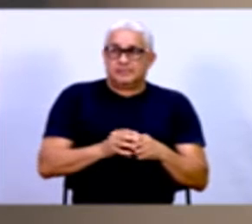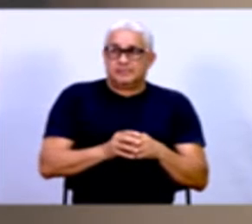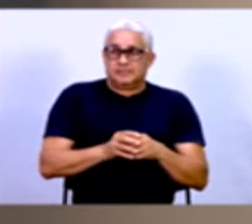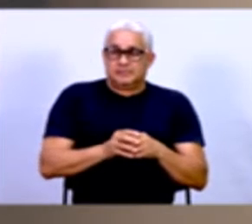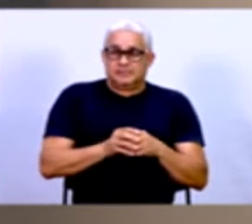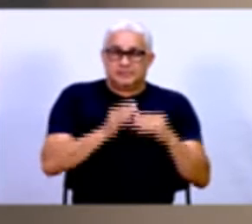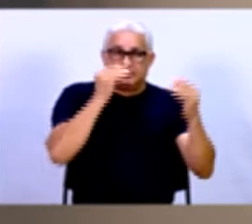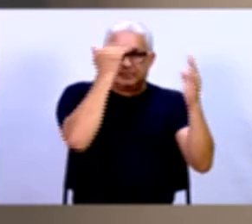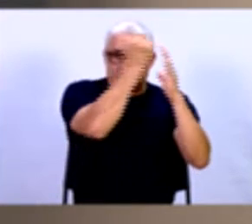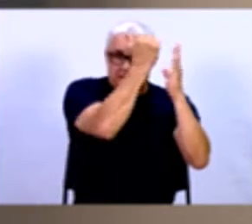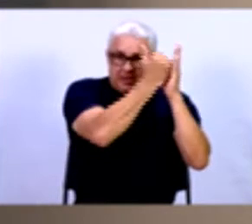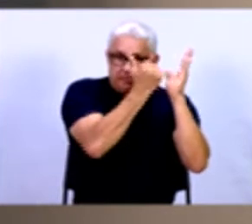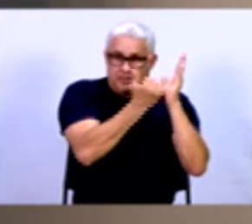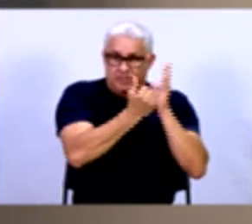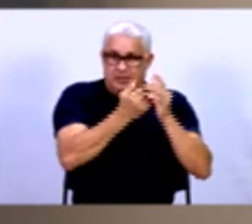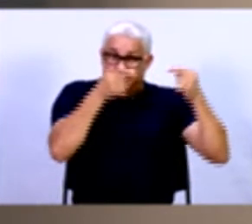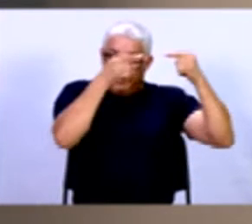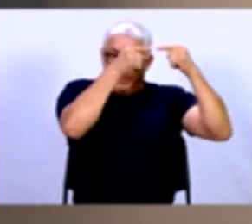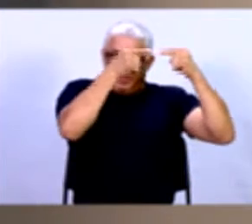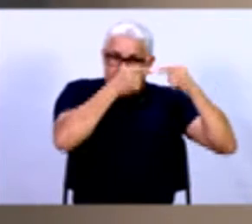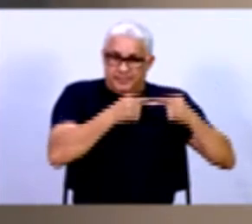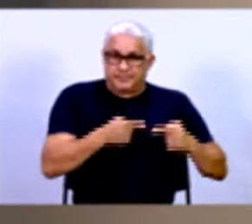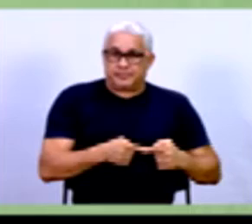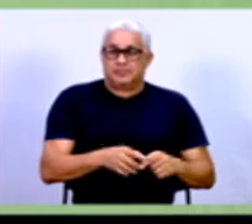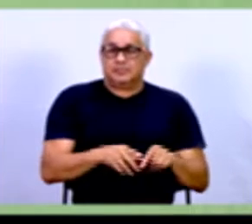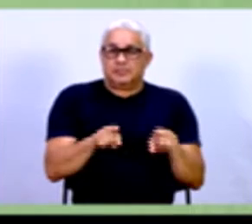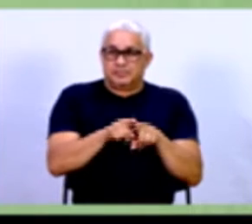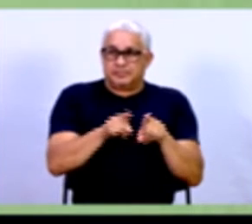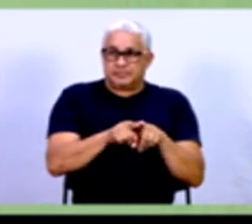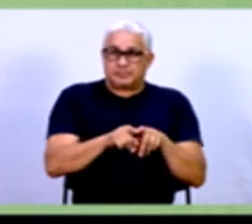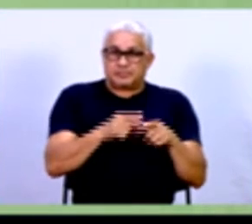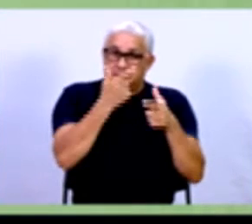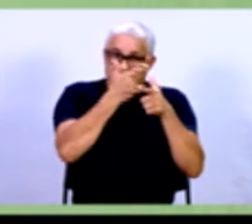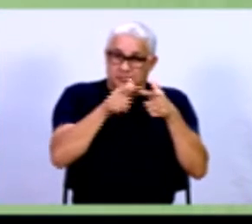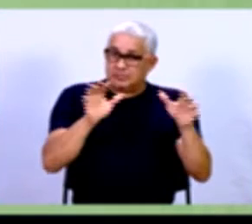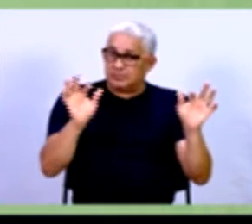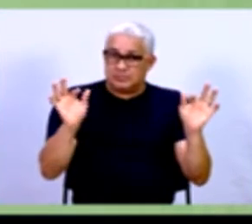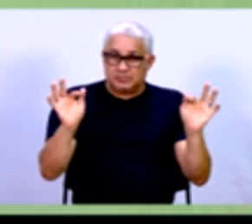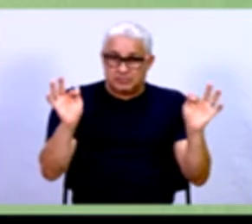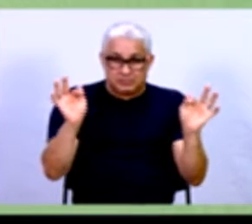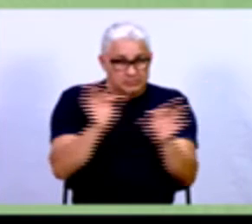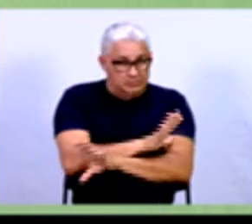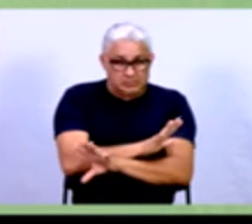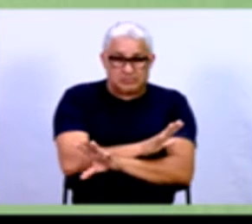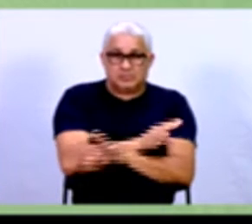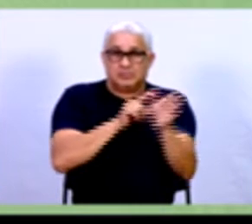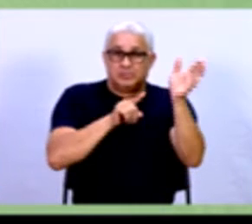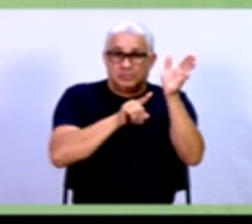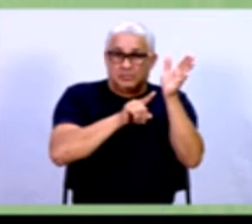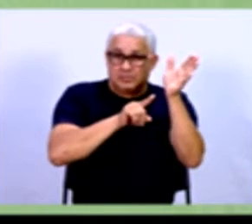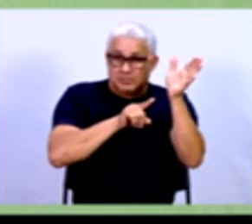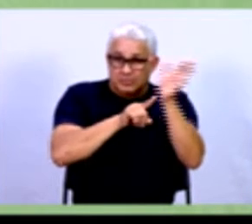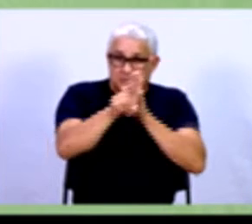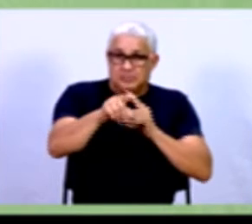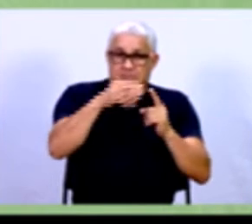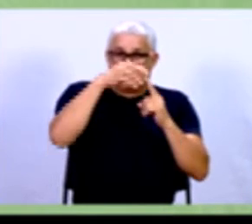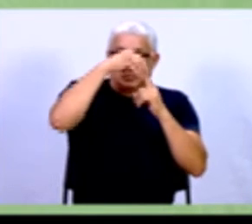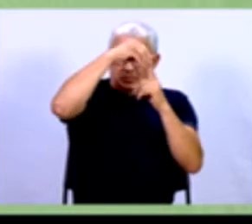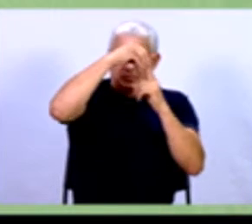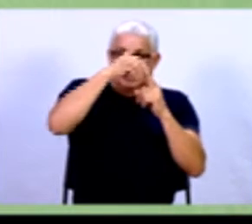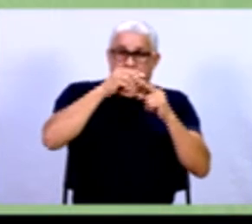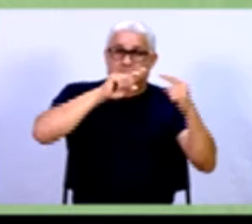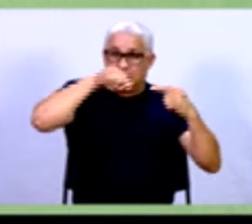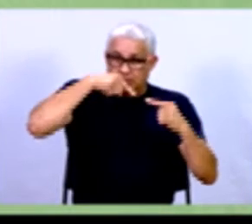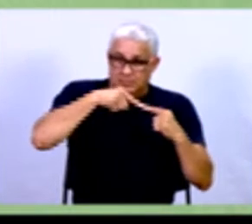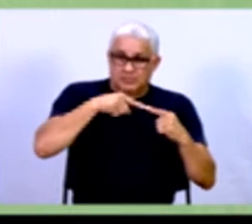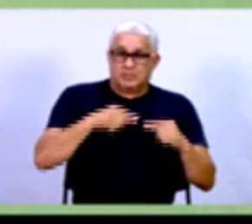fase dessa, tá? Definimos o problema, a pergunta principal, o nosso objetivo. Nós vamos